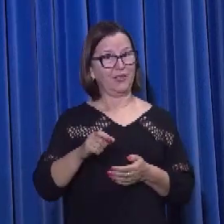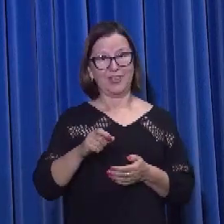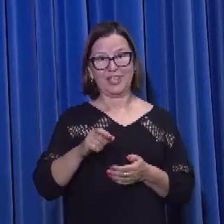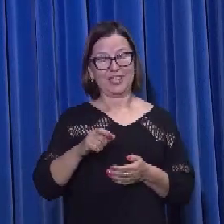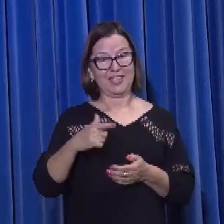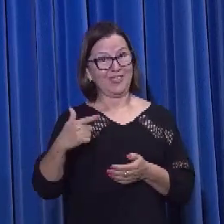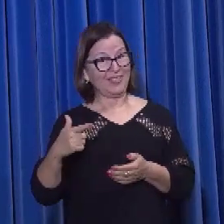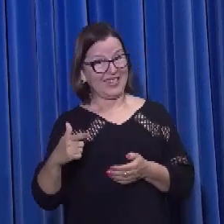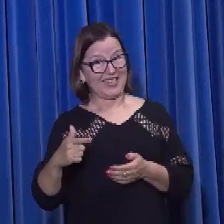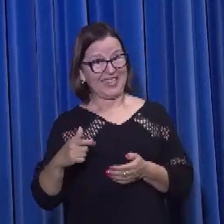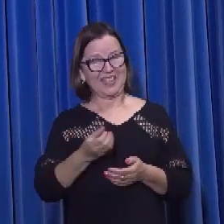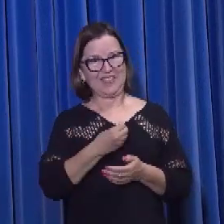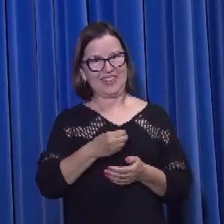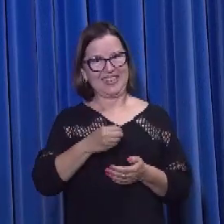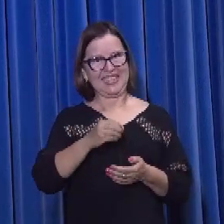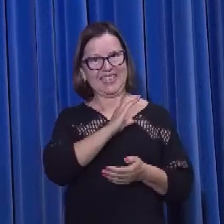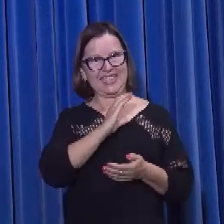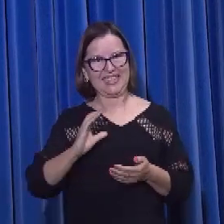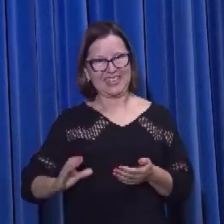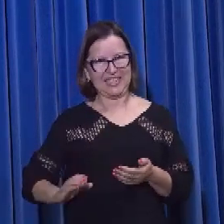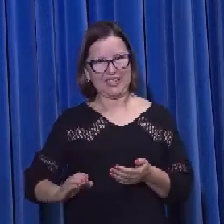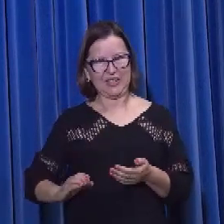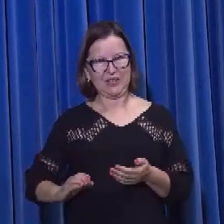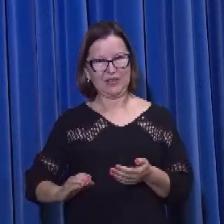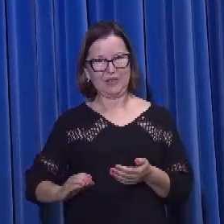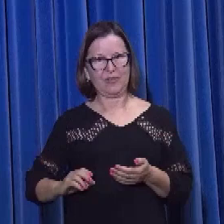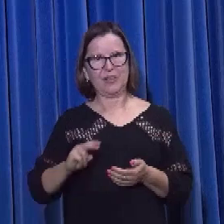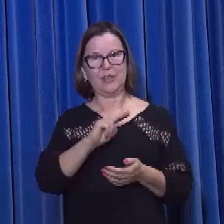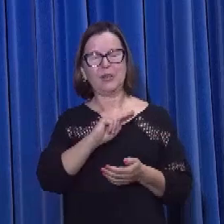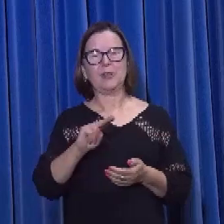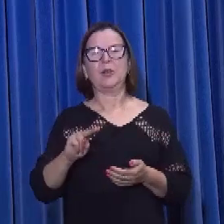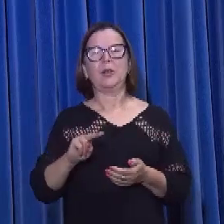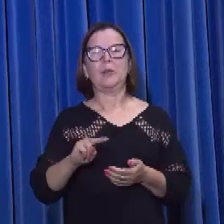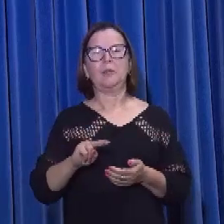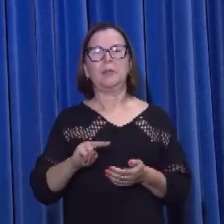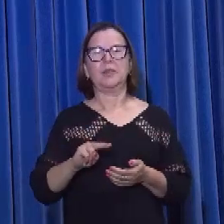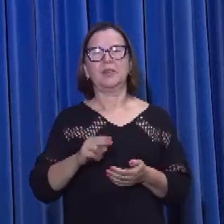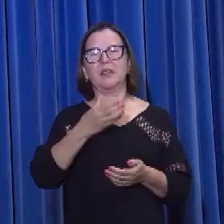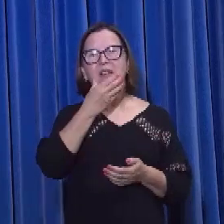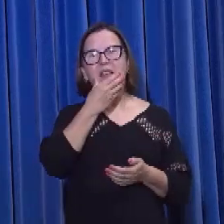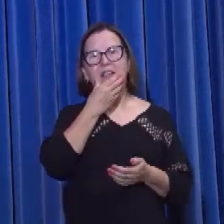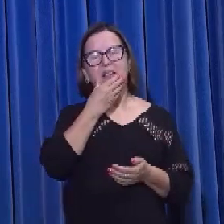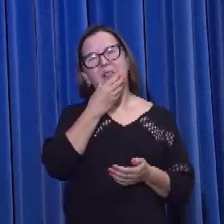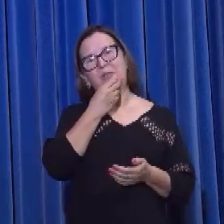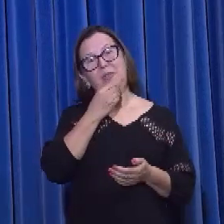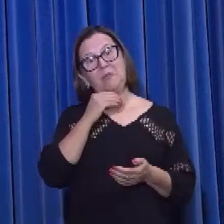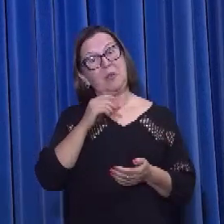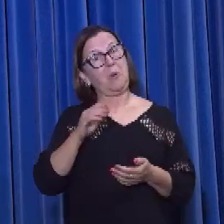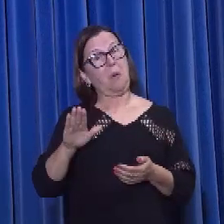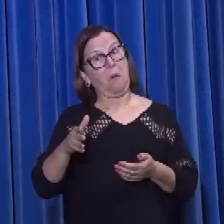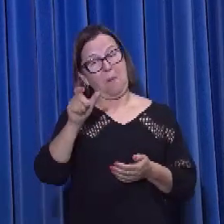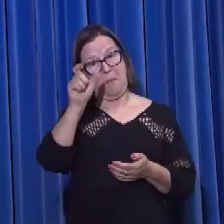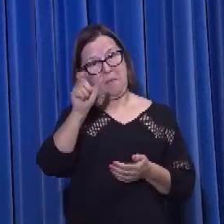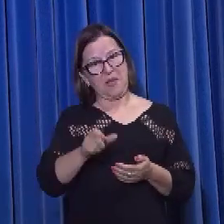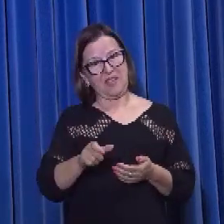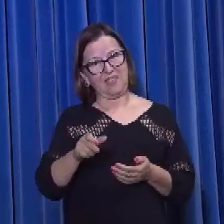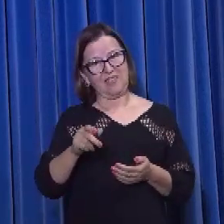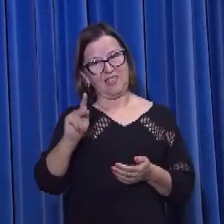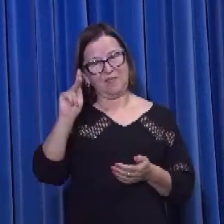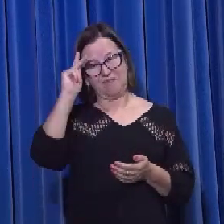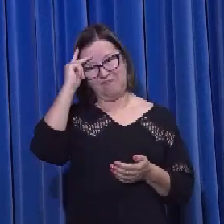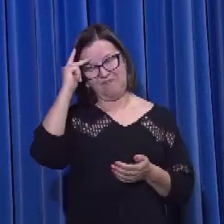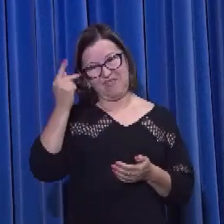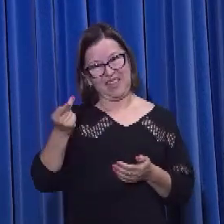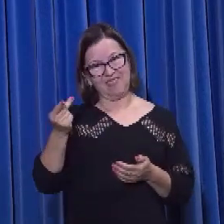E esse, com um coração de pedra e um espírito morto, jamais poderá responder ao chamado de